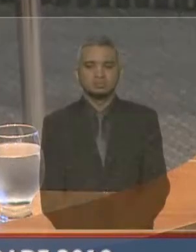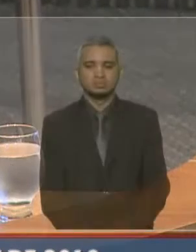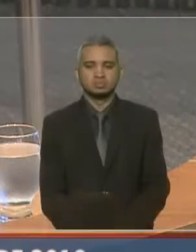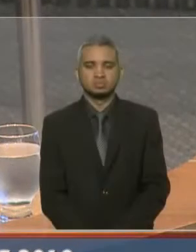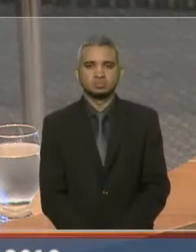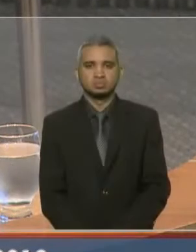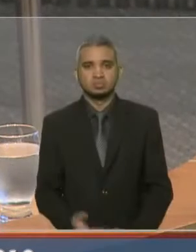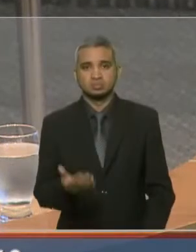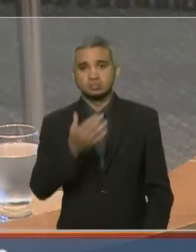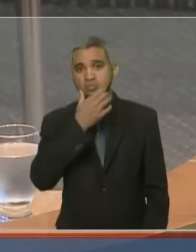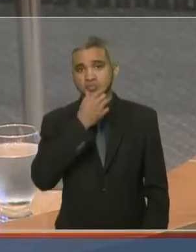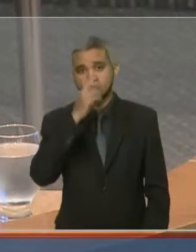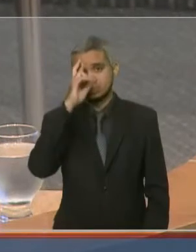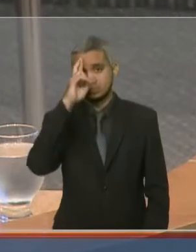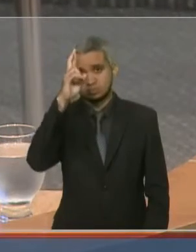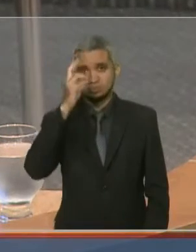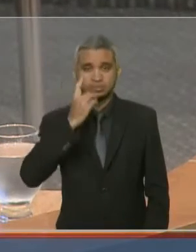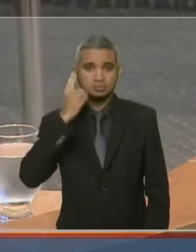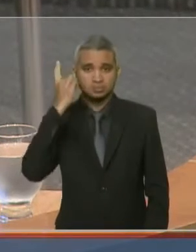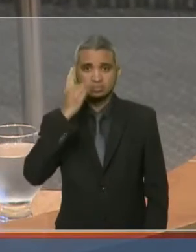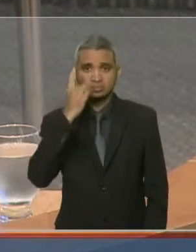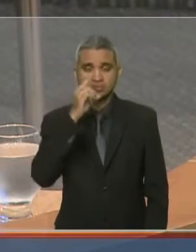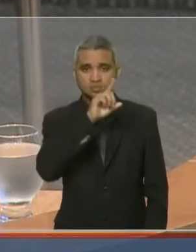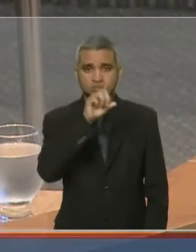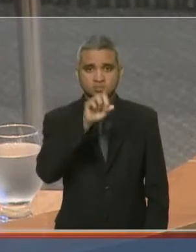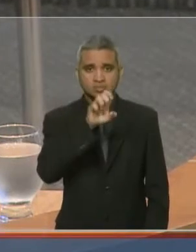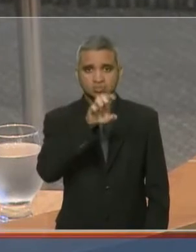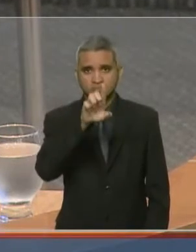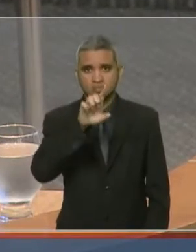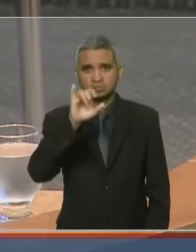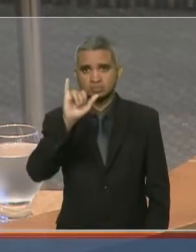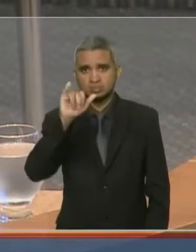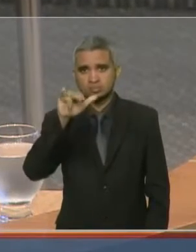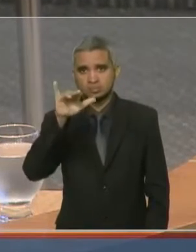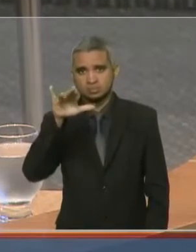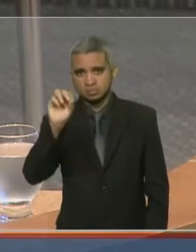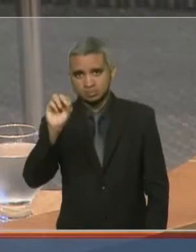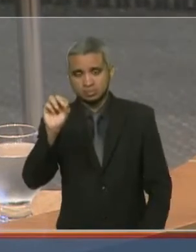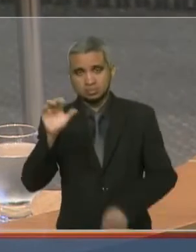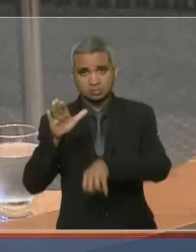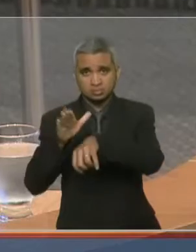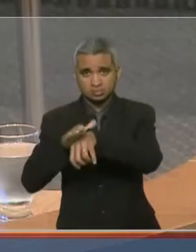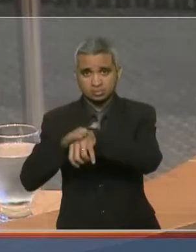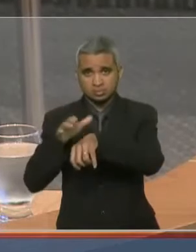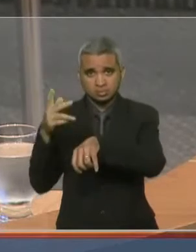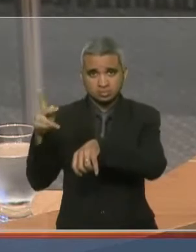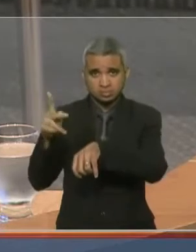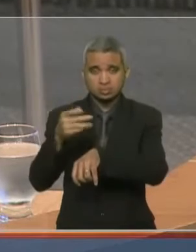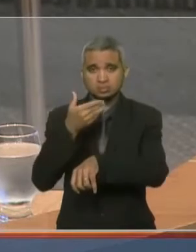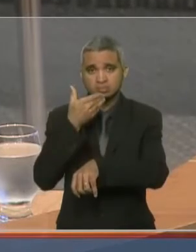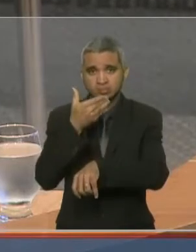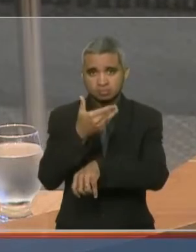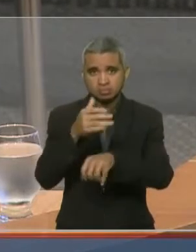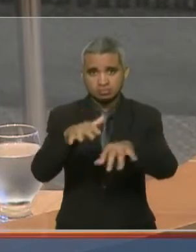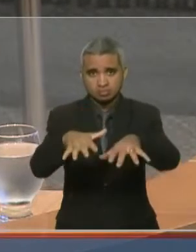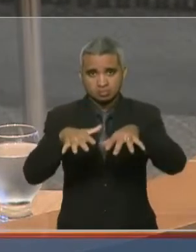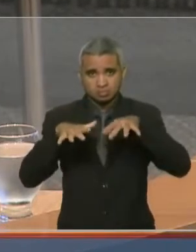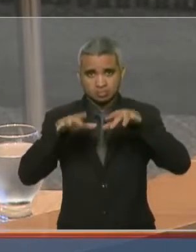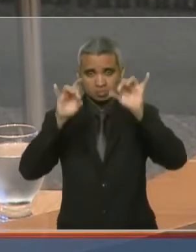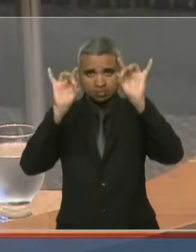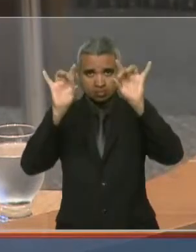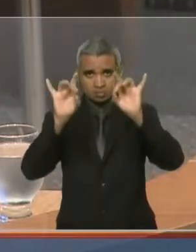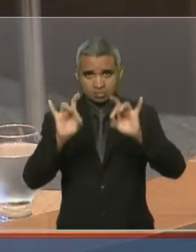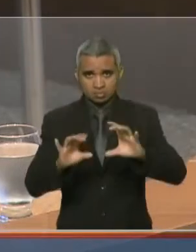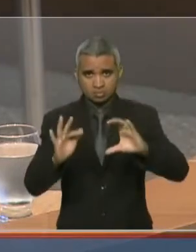Excelentíssimo senhor deputado Zé Inácio, autor do requerimento sobre este painel da campanha